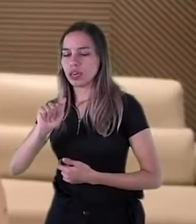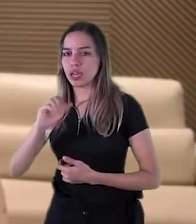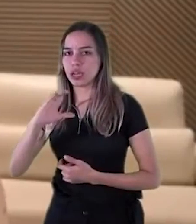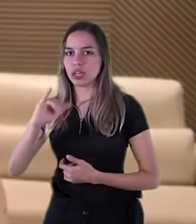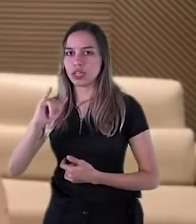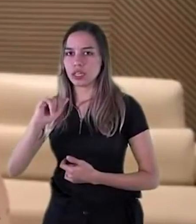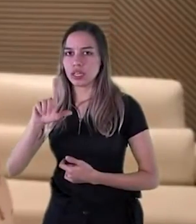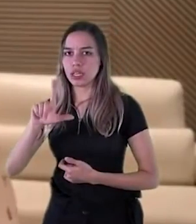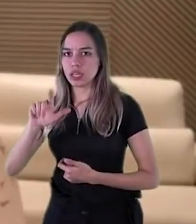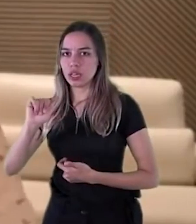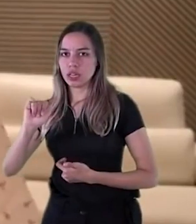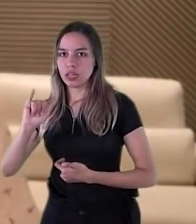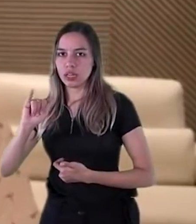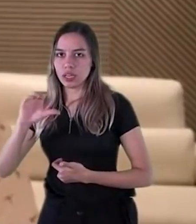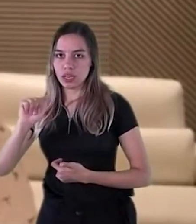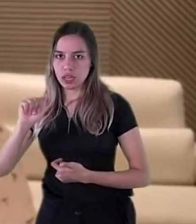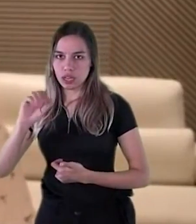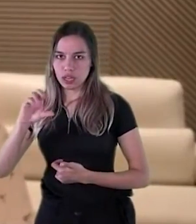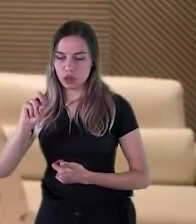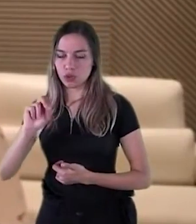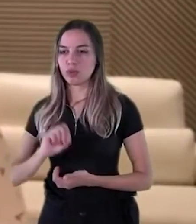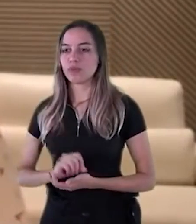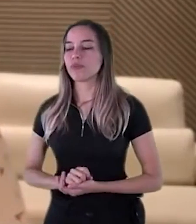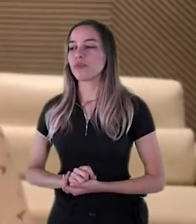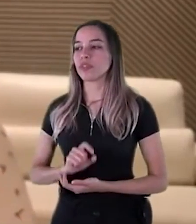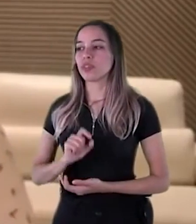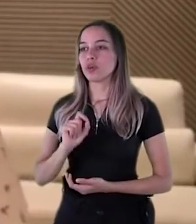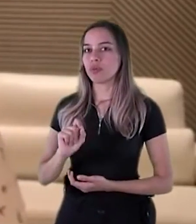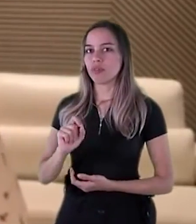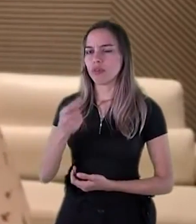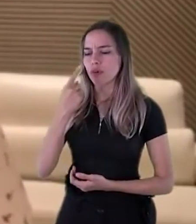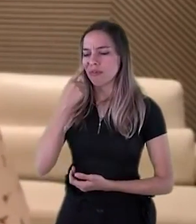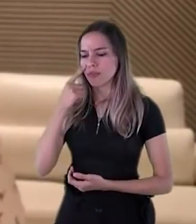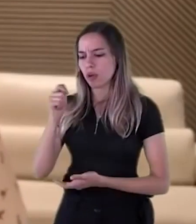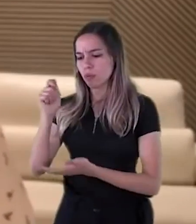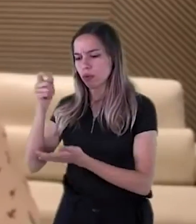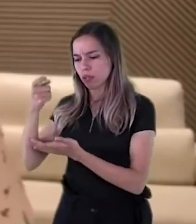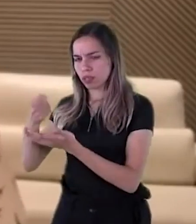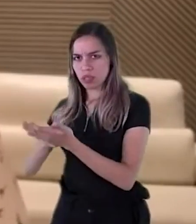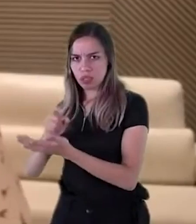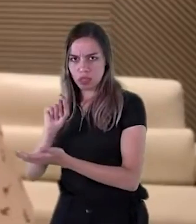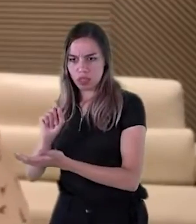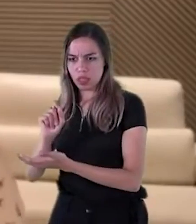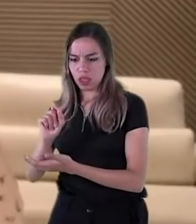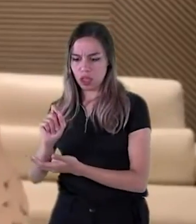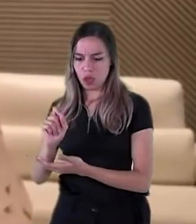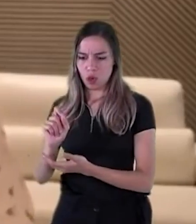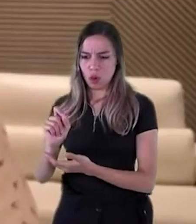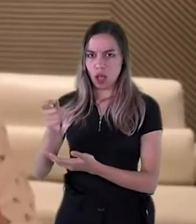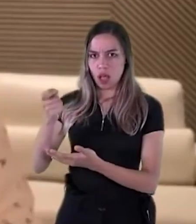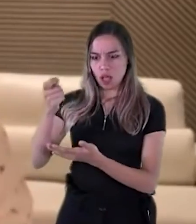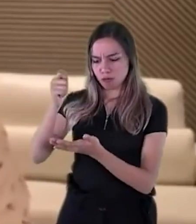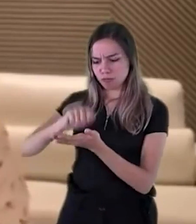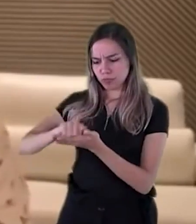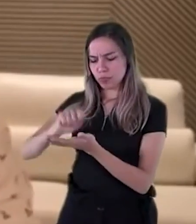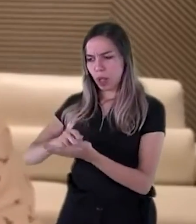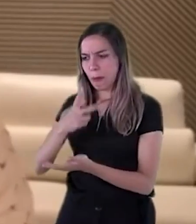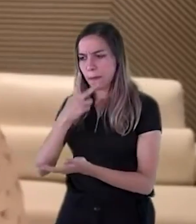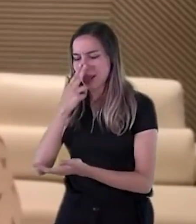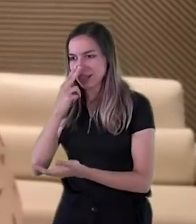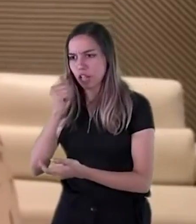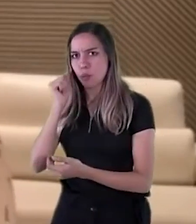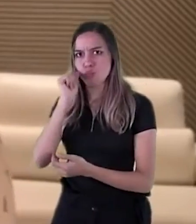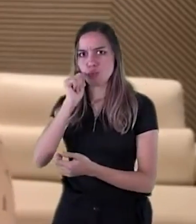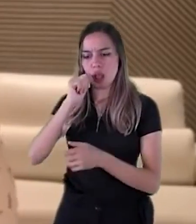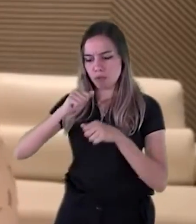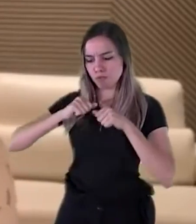o ofício de escrever é muito semelhante às lavadeiras de Alagoas. Que a gente precisa lavar e tirar o